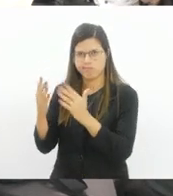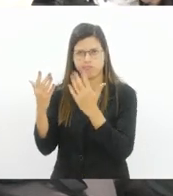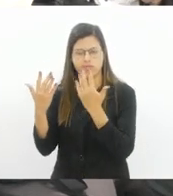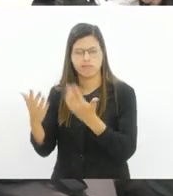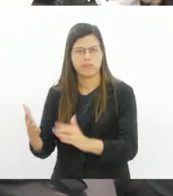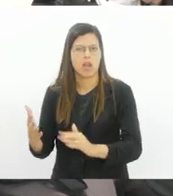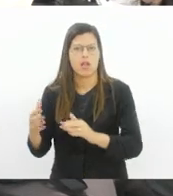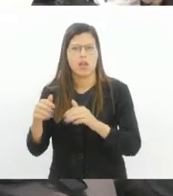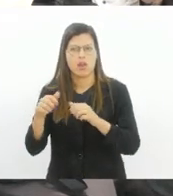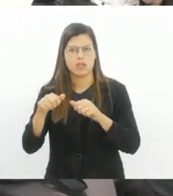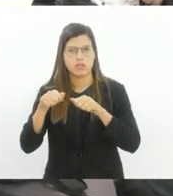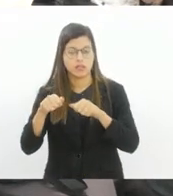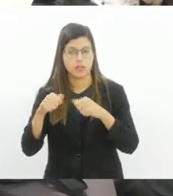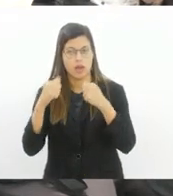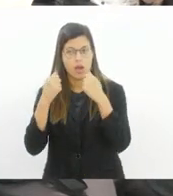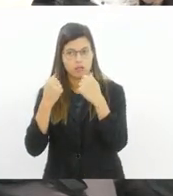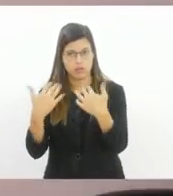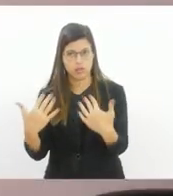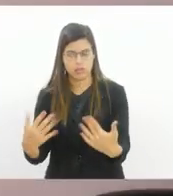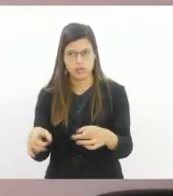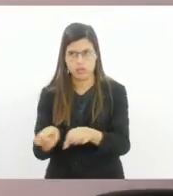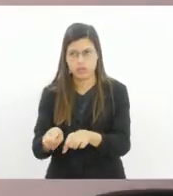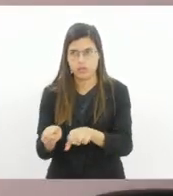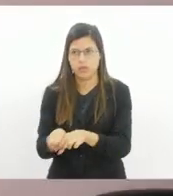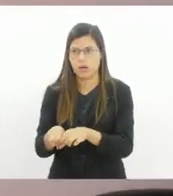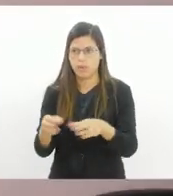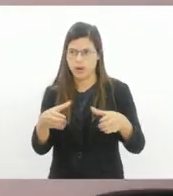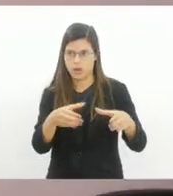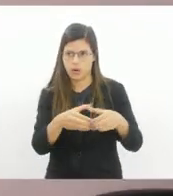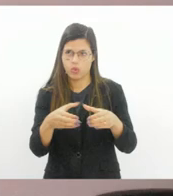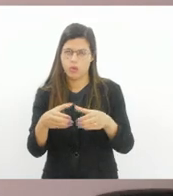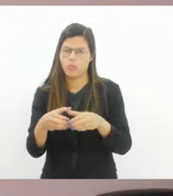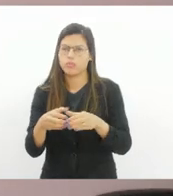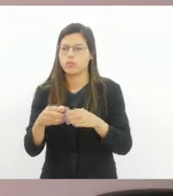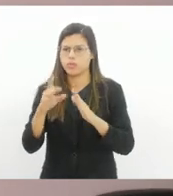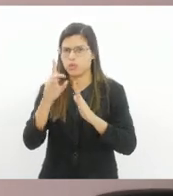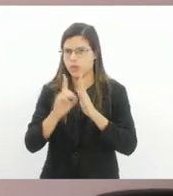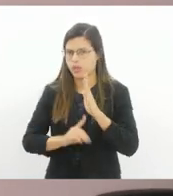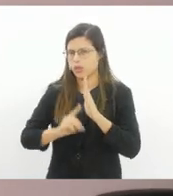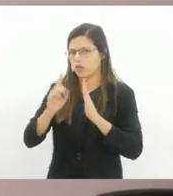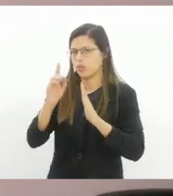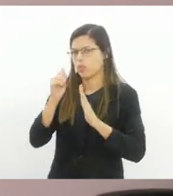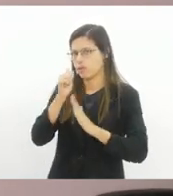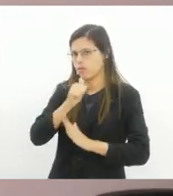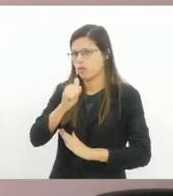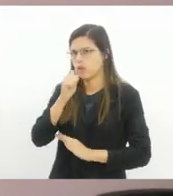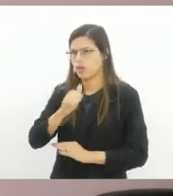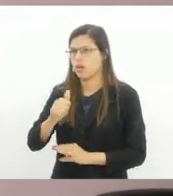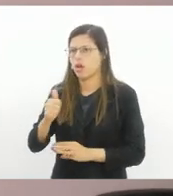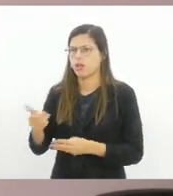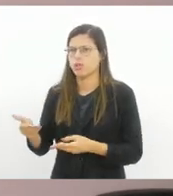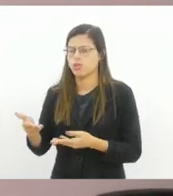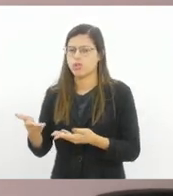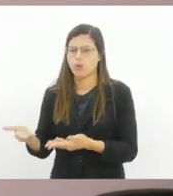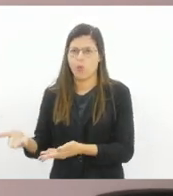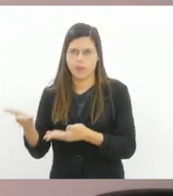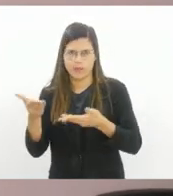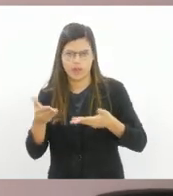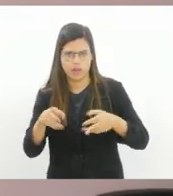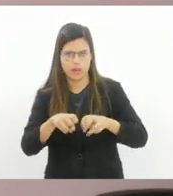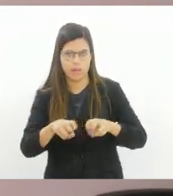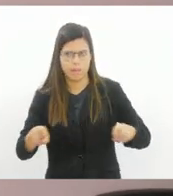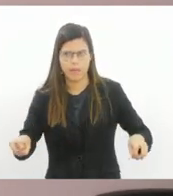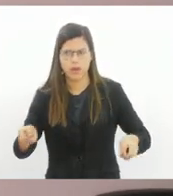essa audiência e também as colegas da Comissão de Defesa dos Direitos da Mulher, as nossas convidadas que estão aqui na mesa, Priscila, que está assistindo a